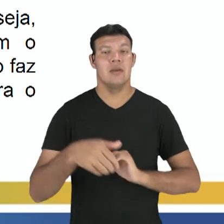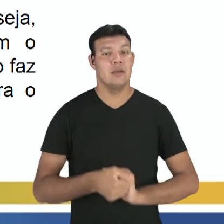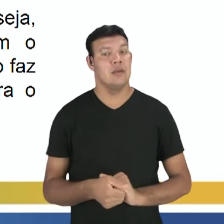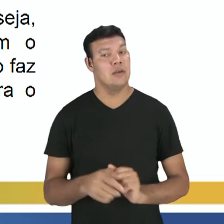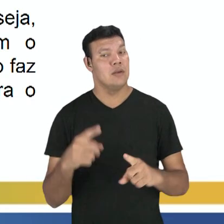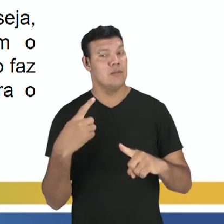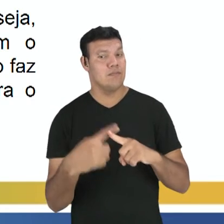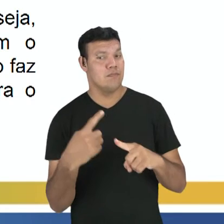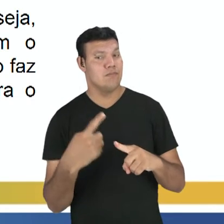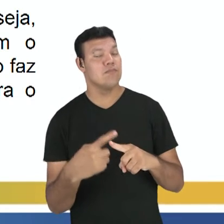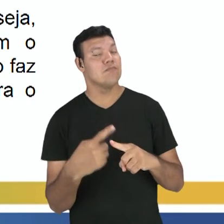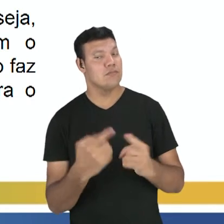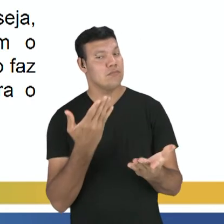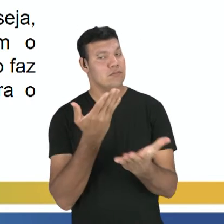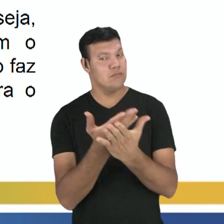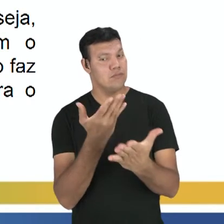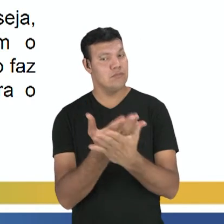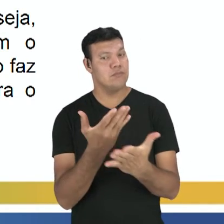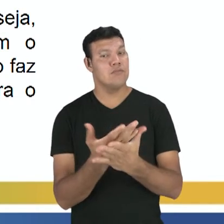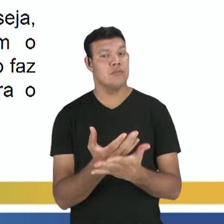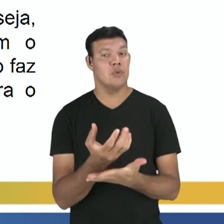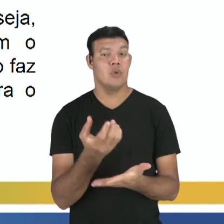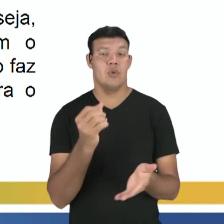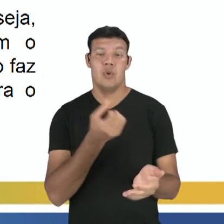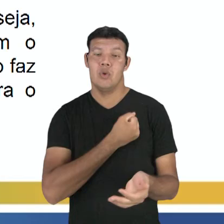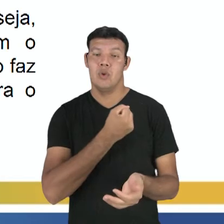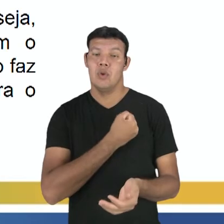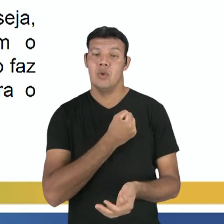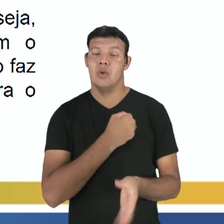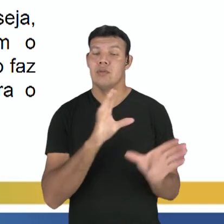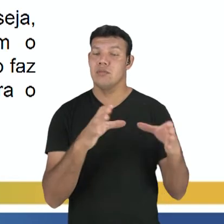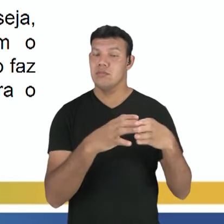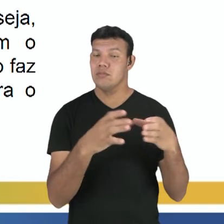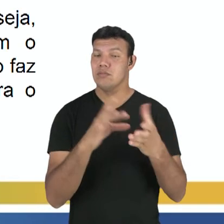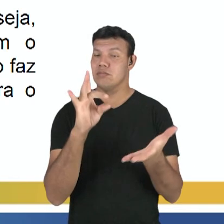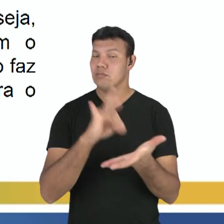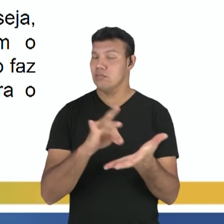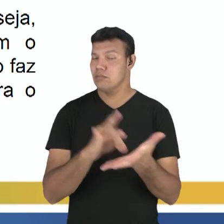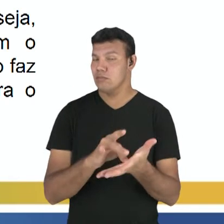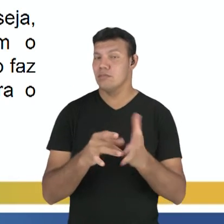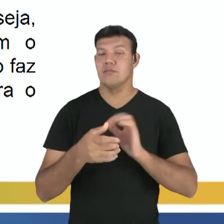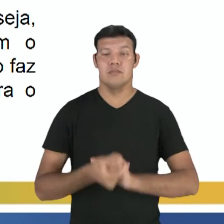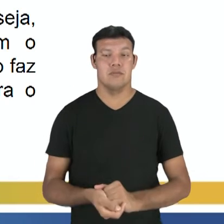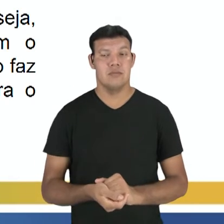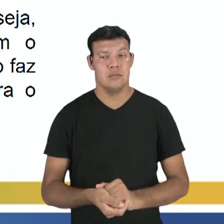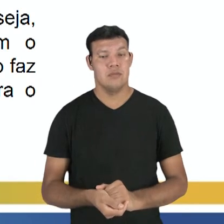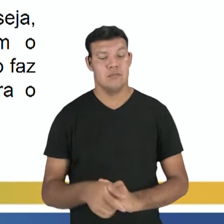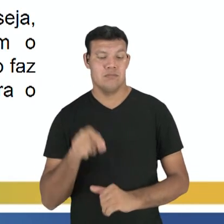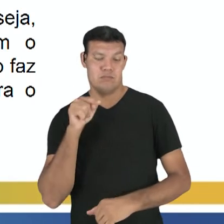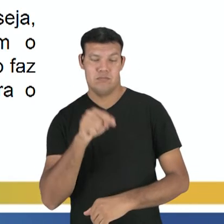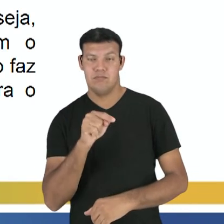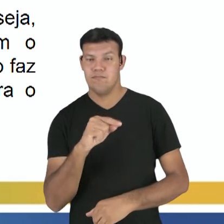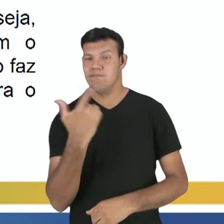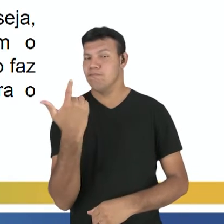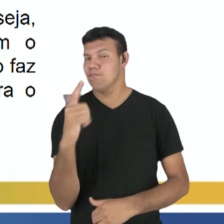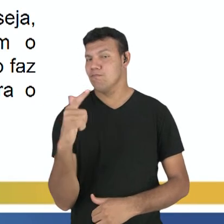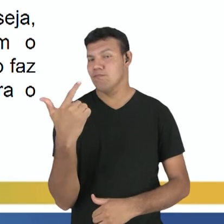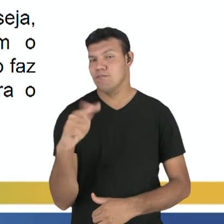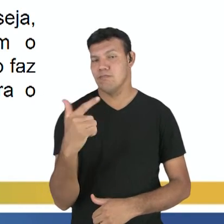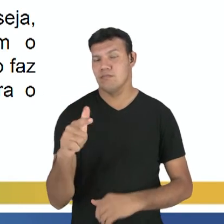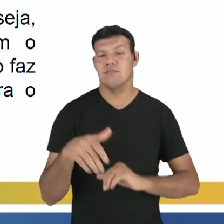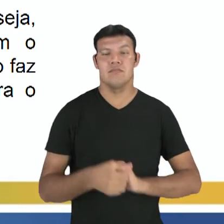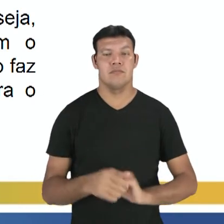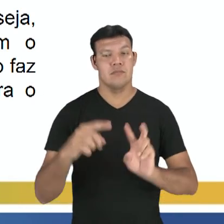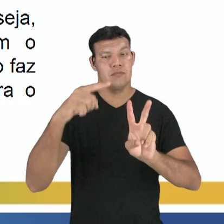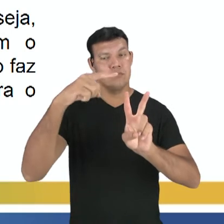pois estamos trabalhando com números reais. E no conjunto dos números reais, não